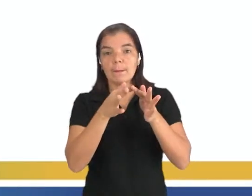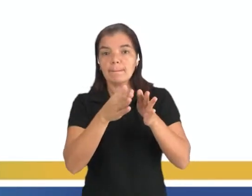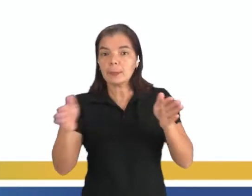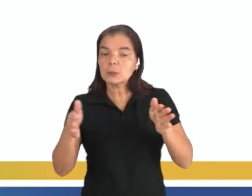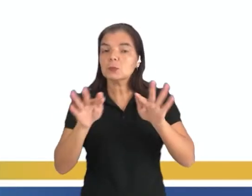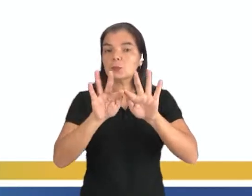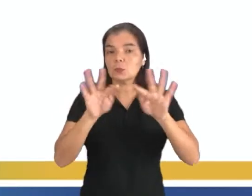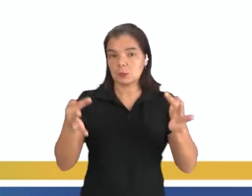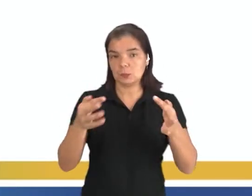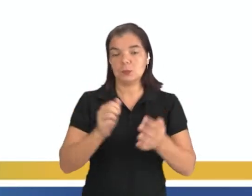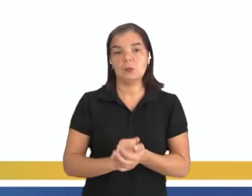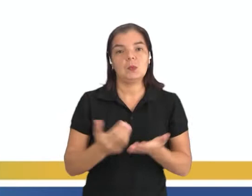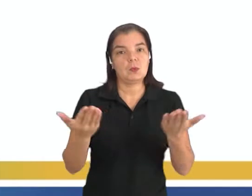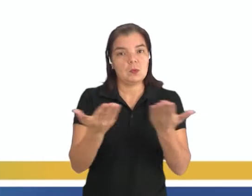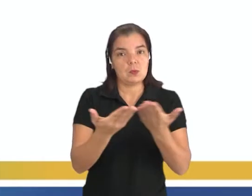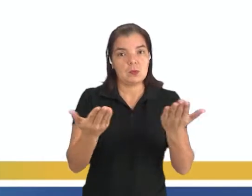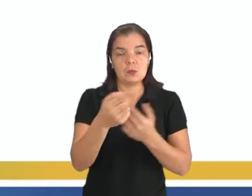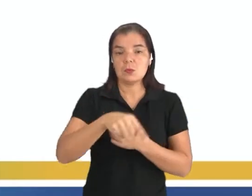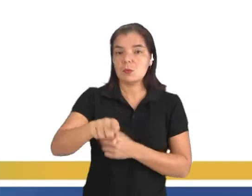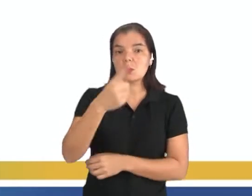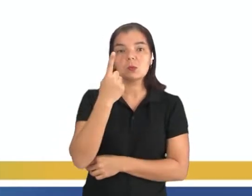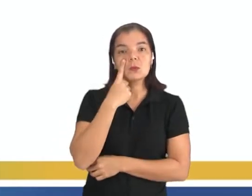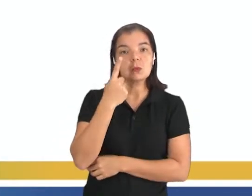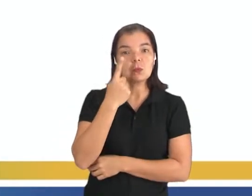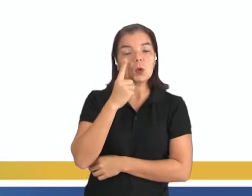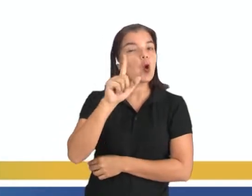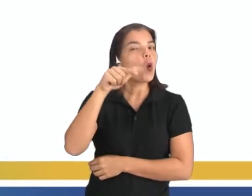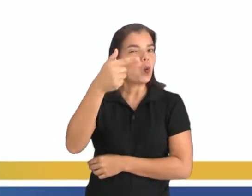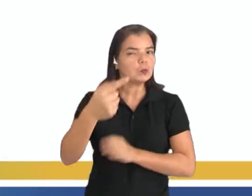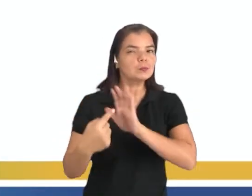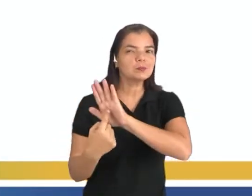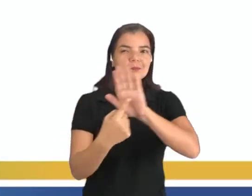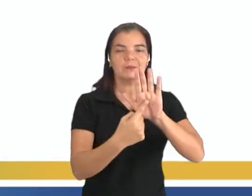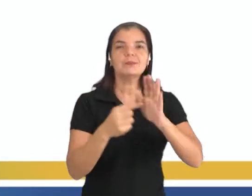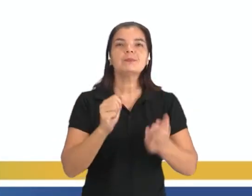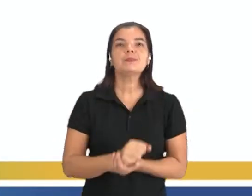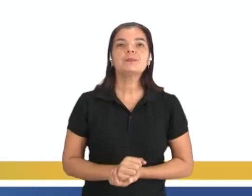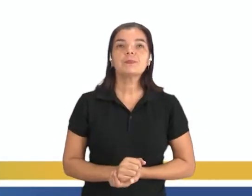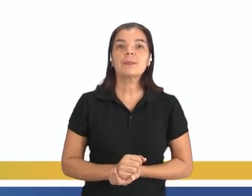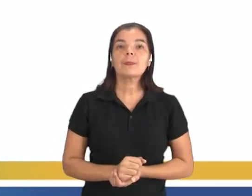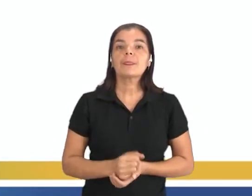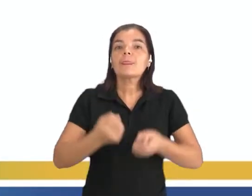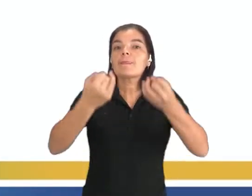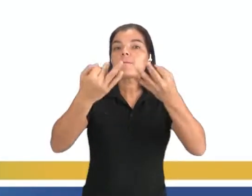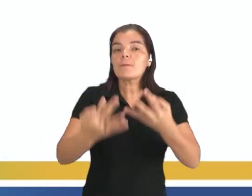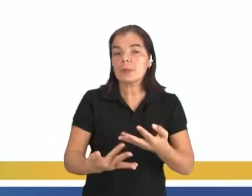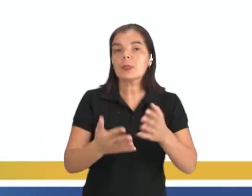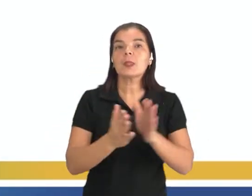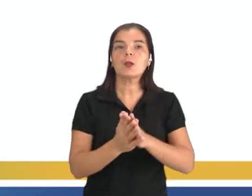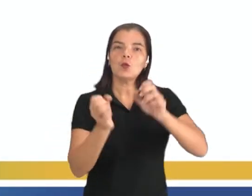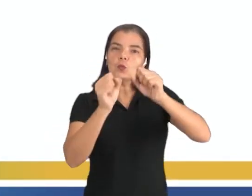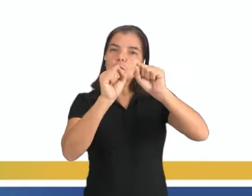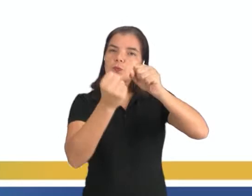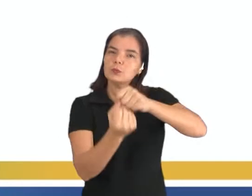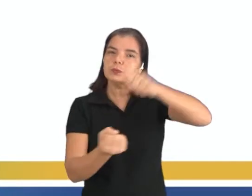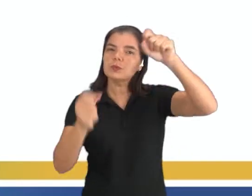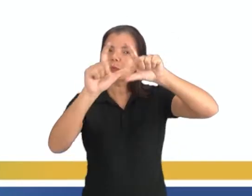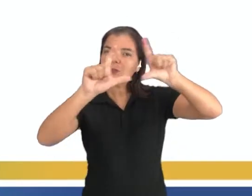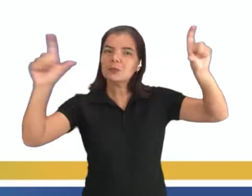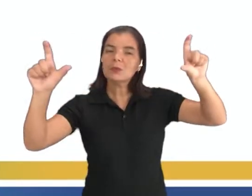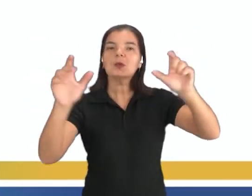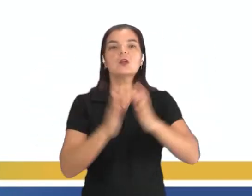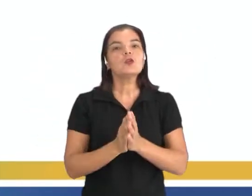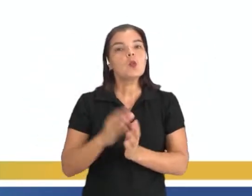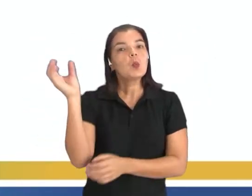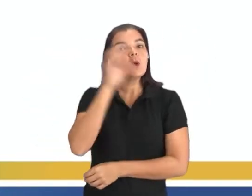simples. Agora, vamos observar uma outra campanha? Essa campanha estava em um outdoor e falava sobre